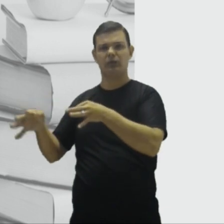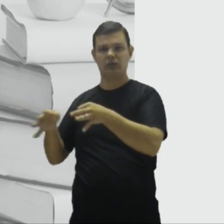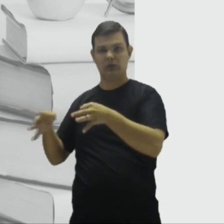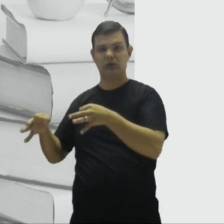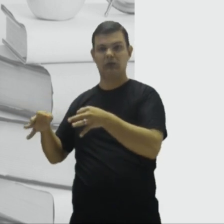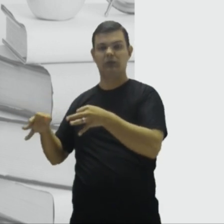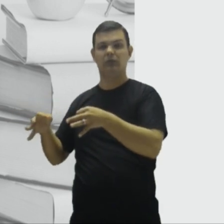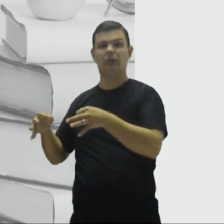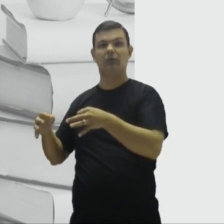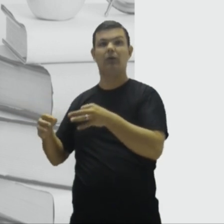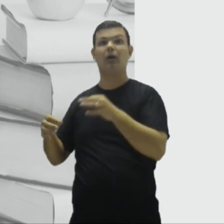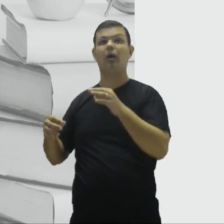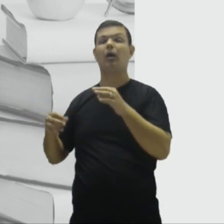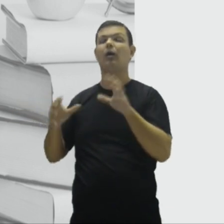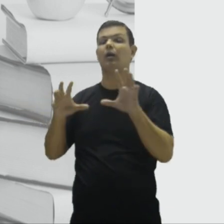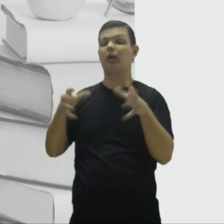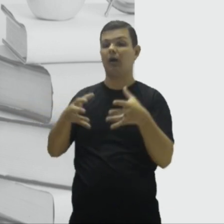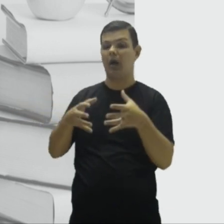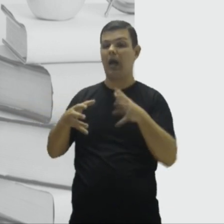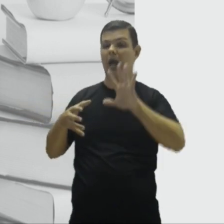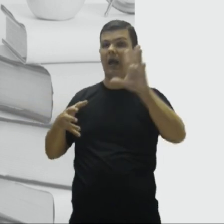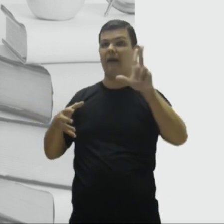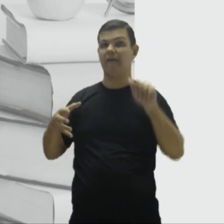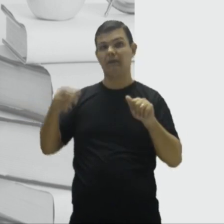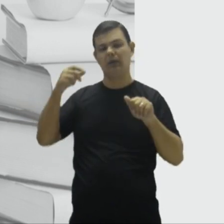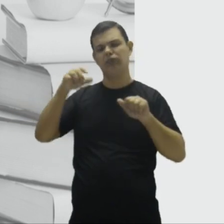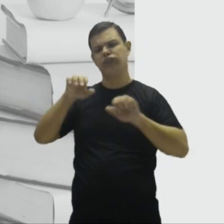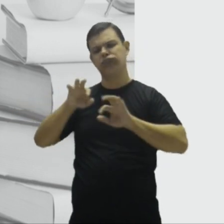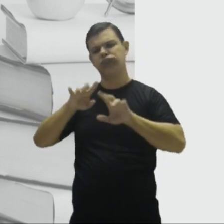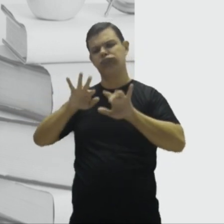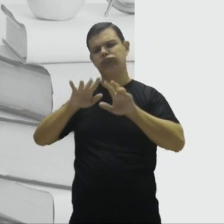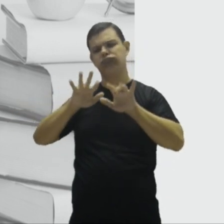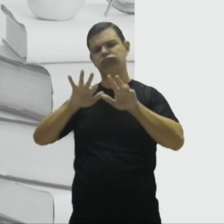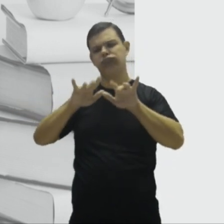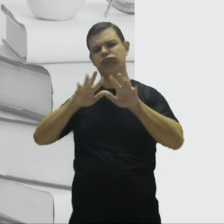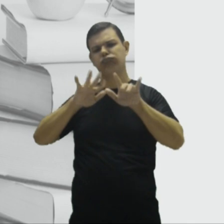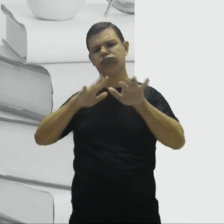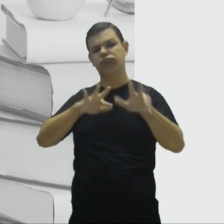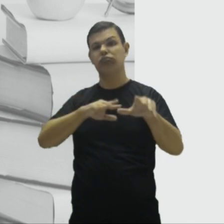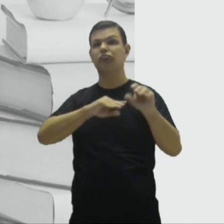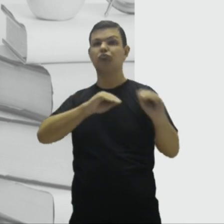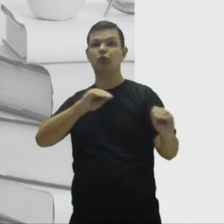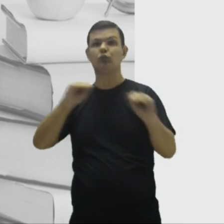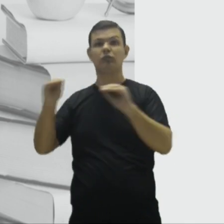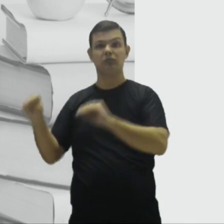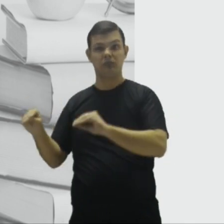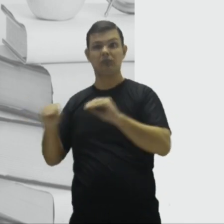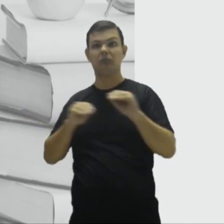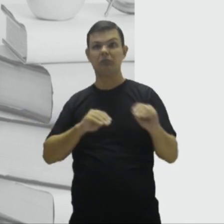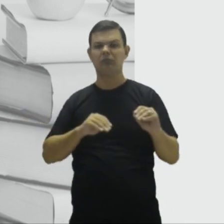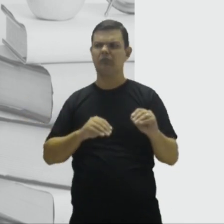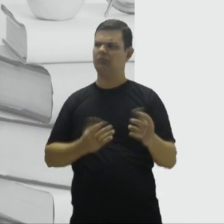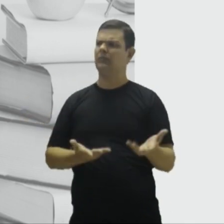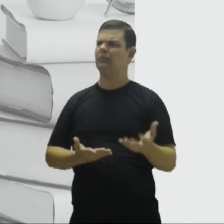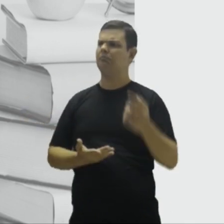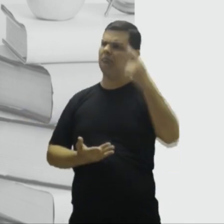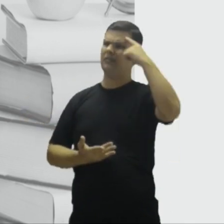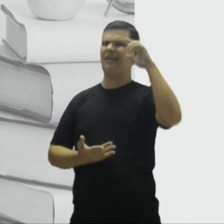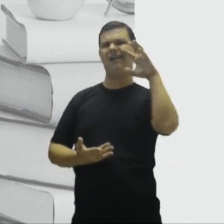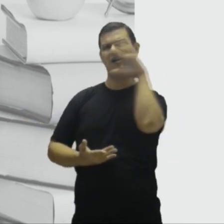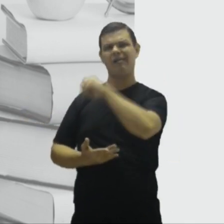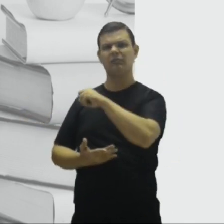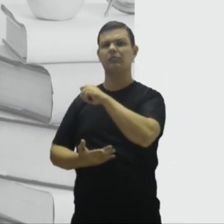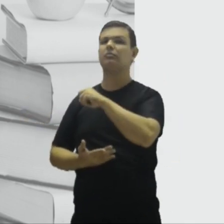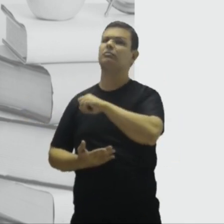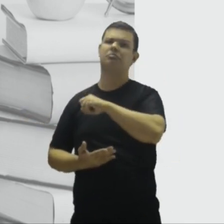essa população africana começou a andar, migrar, caminhar pelas outras regiões. Foi tão rápido assim, para você igual pegar um carro e andar?